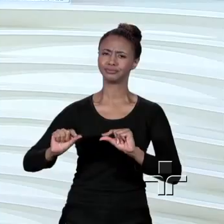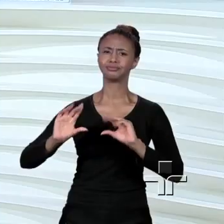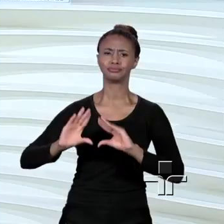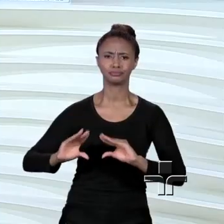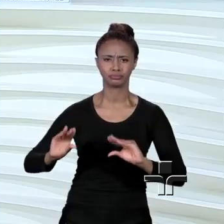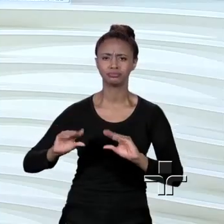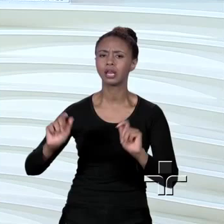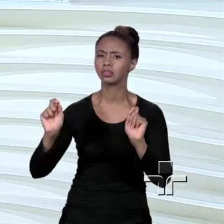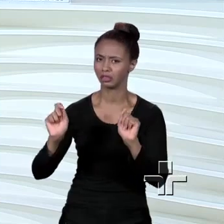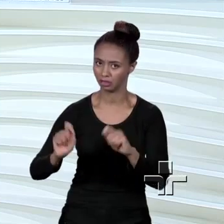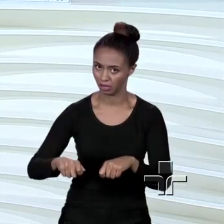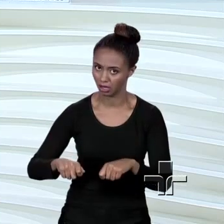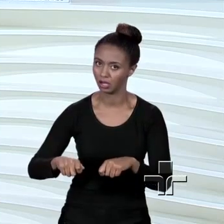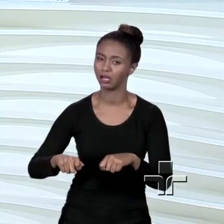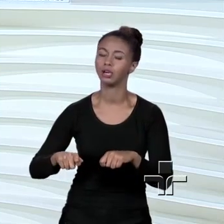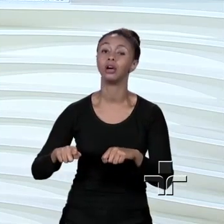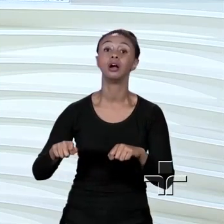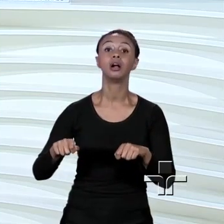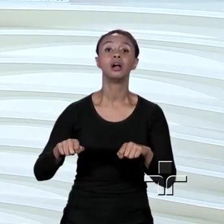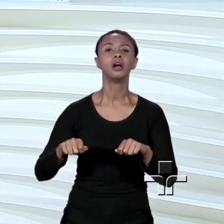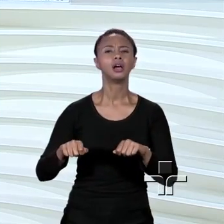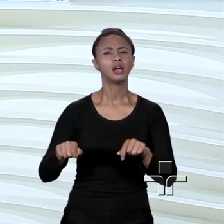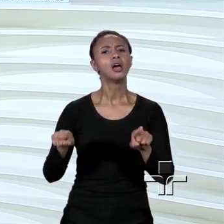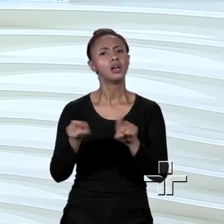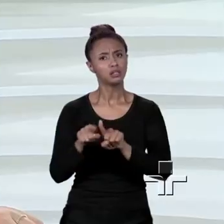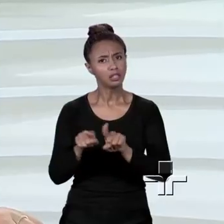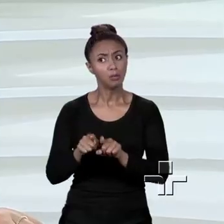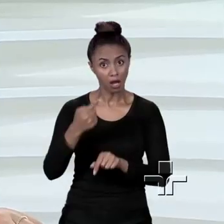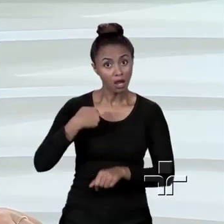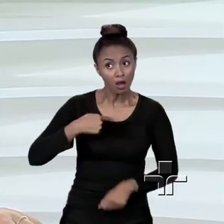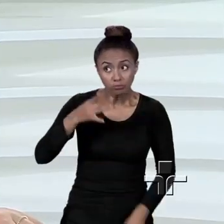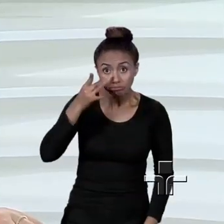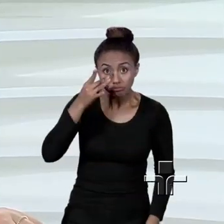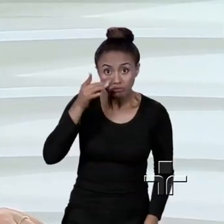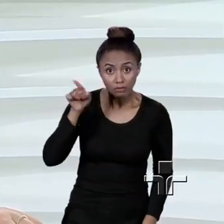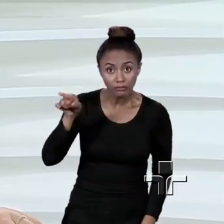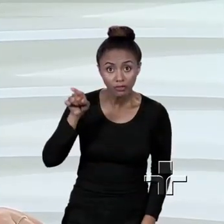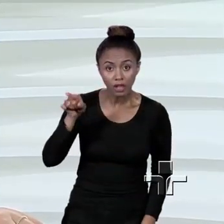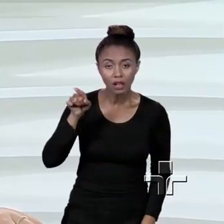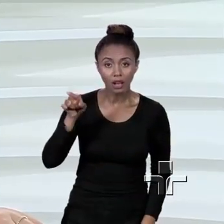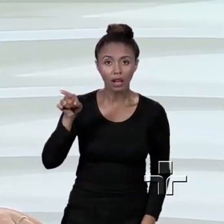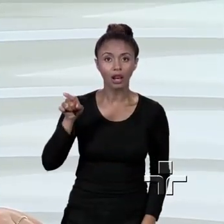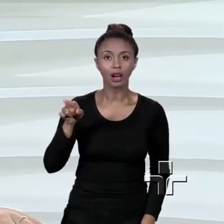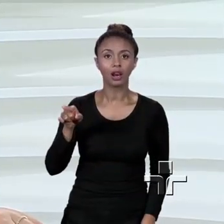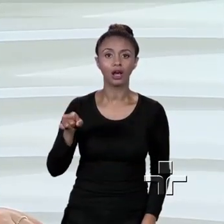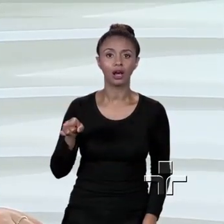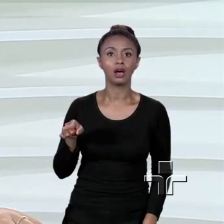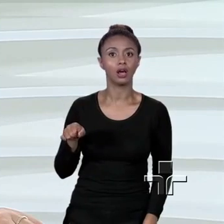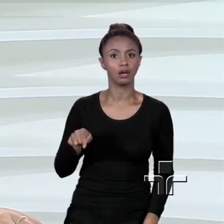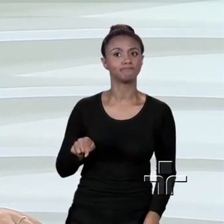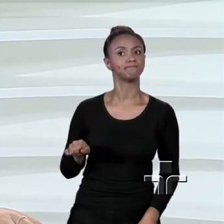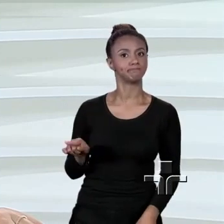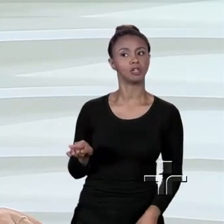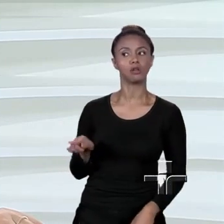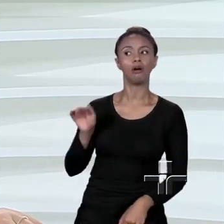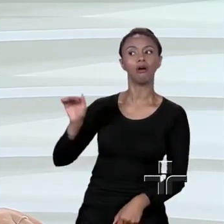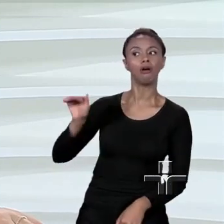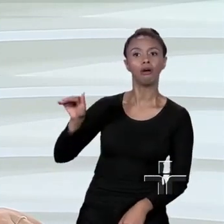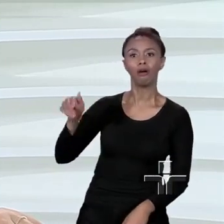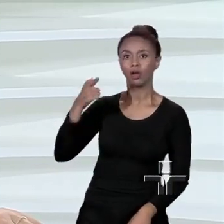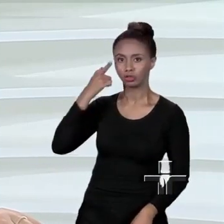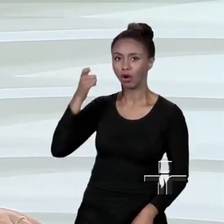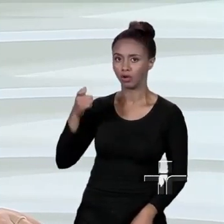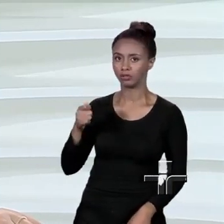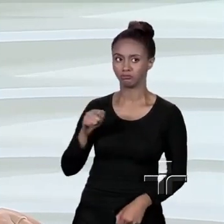E eu vi chamarem a atenção, por exemplo, do Dória nesse aspecto, ele dizer,